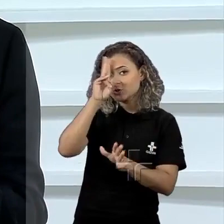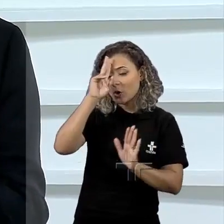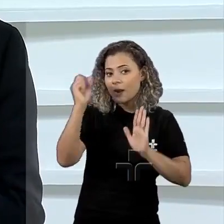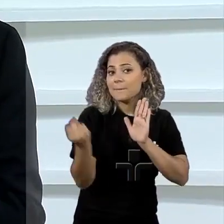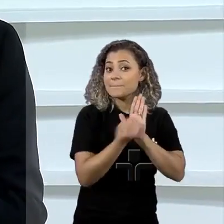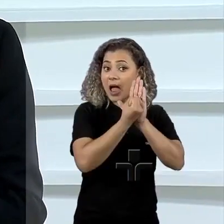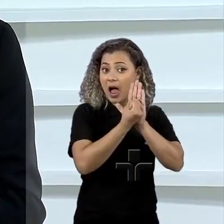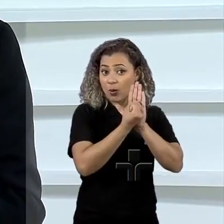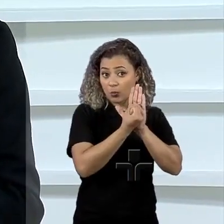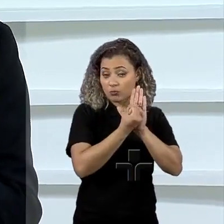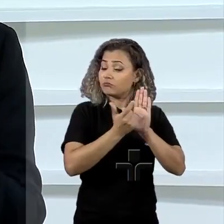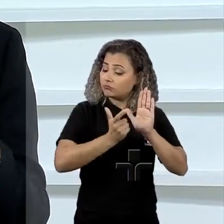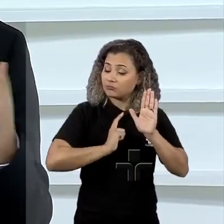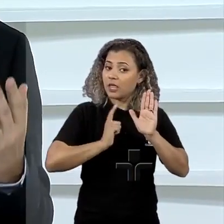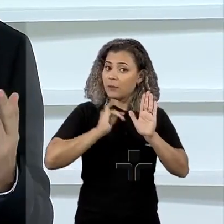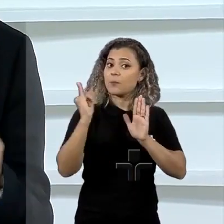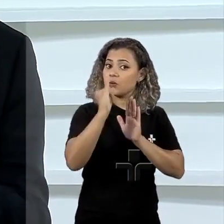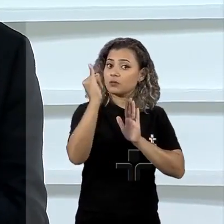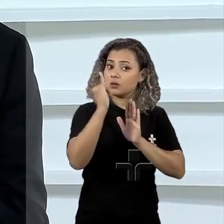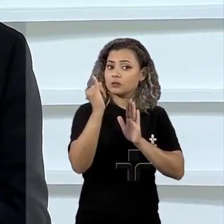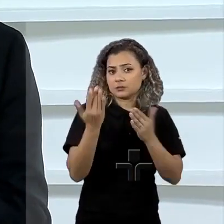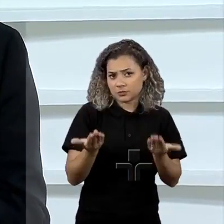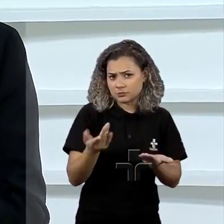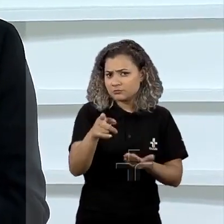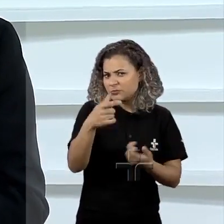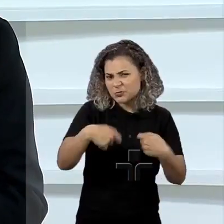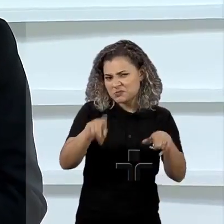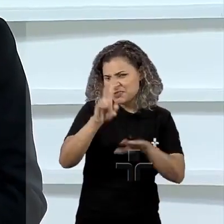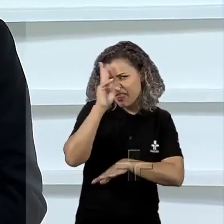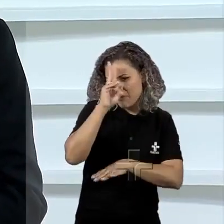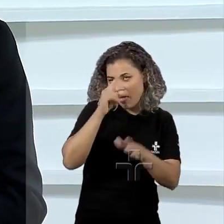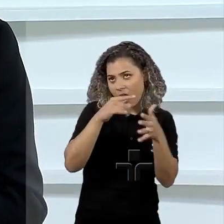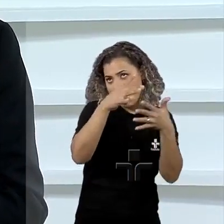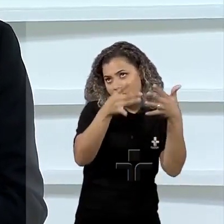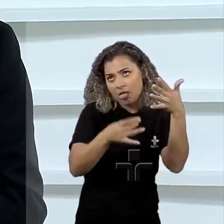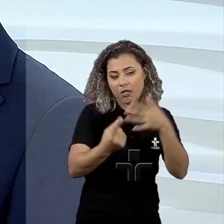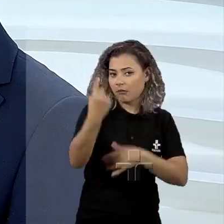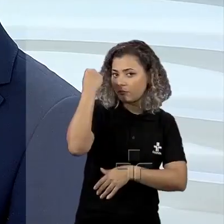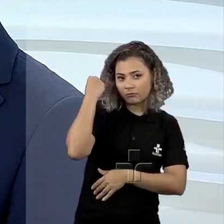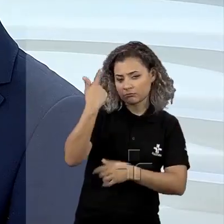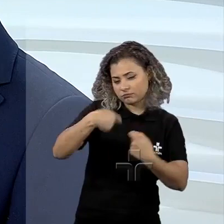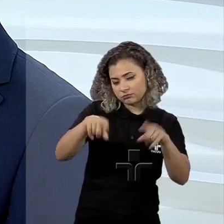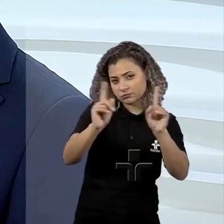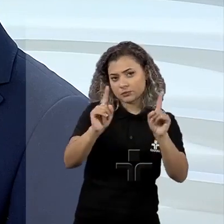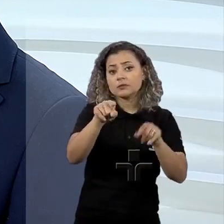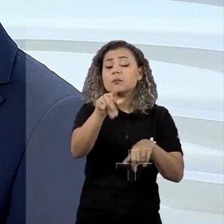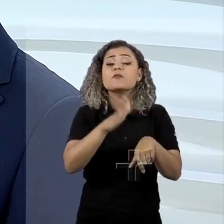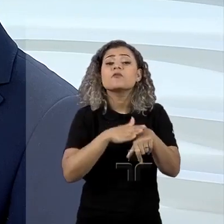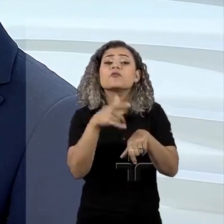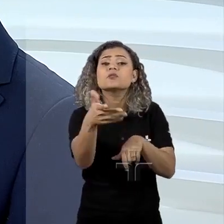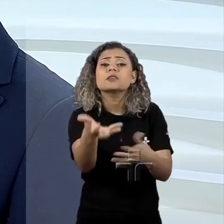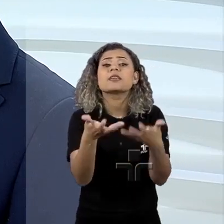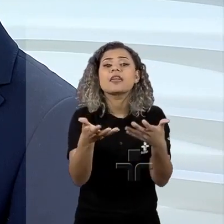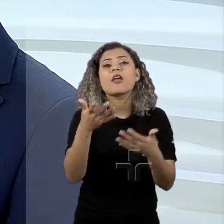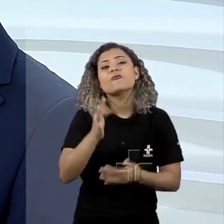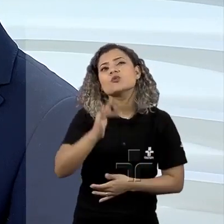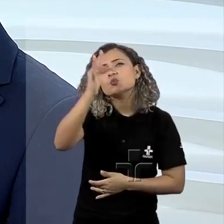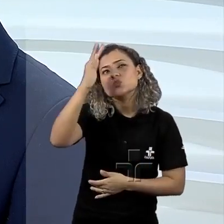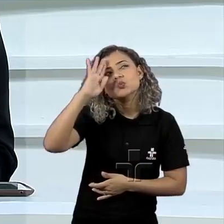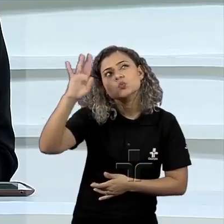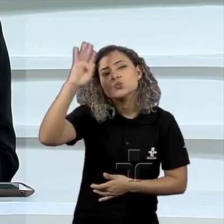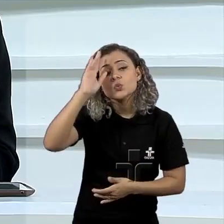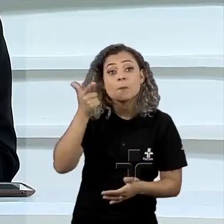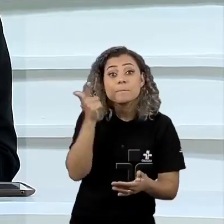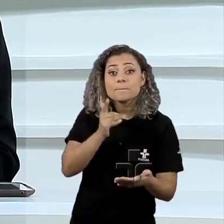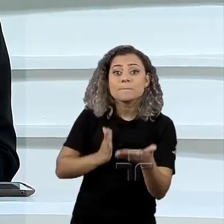alguma obra. A gente não precisa lembrar aqui. Eu gostaria de saber com qual obra, qual realização o senhor